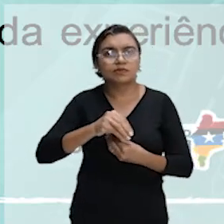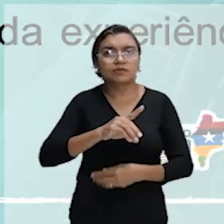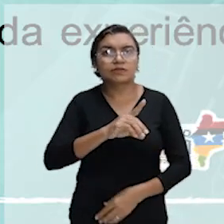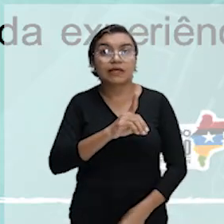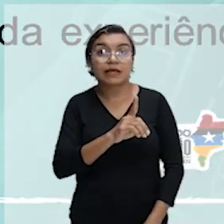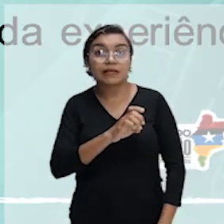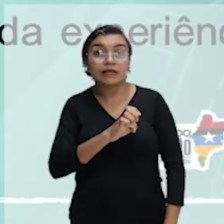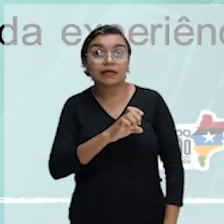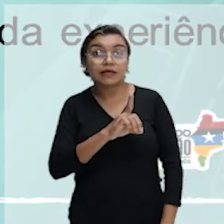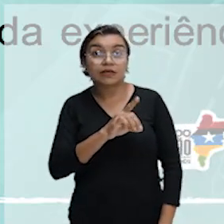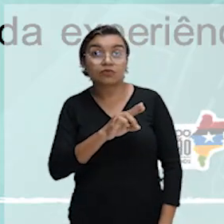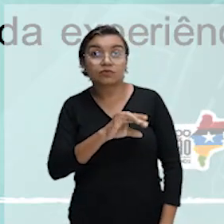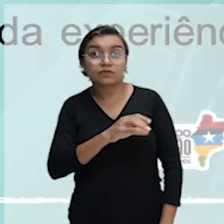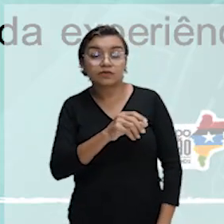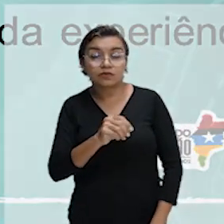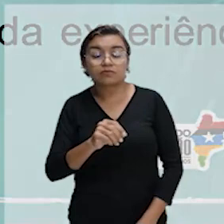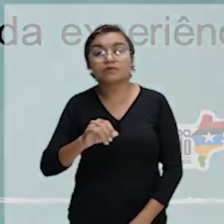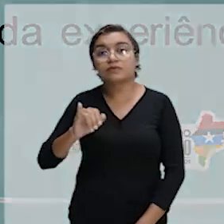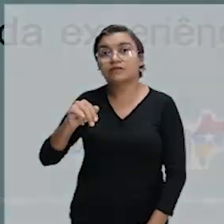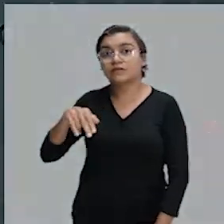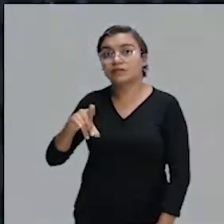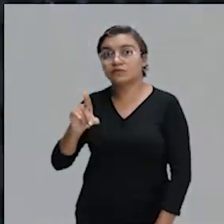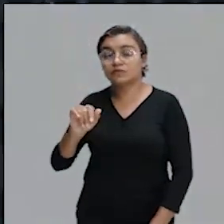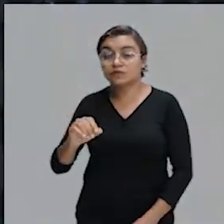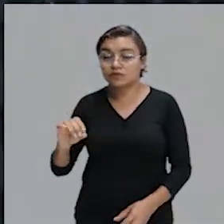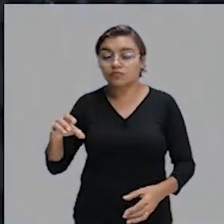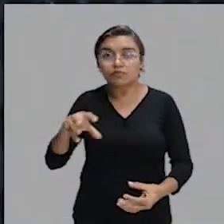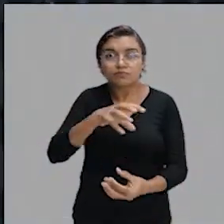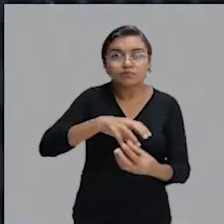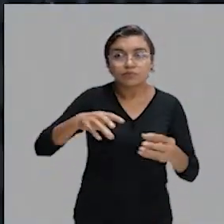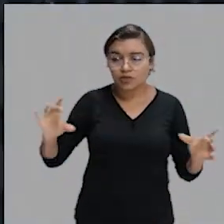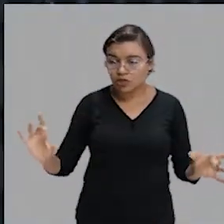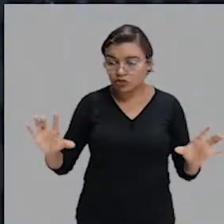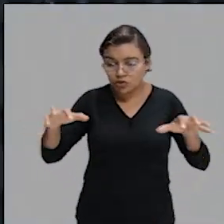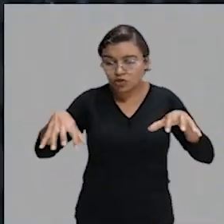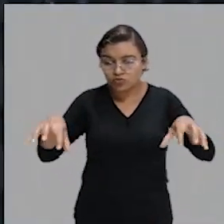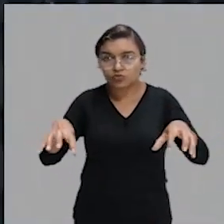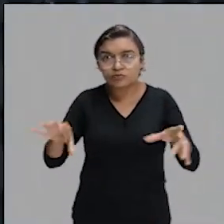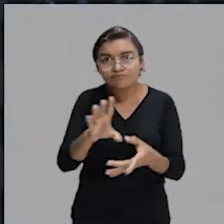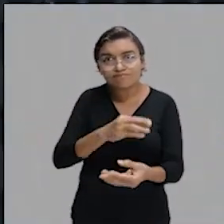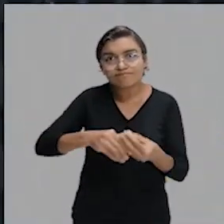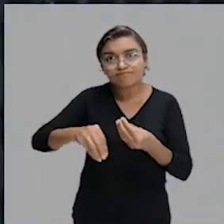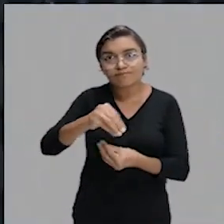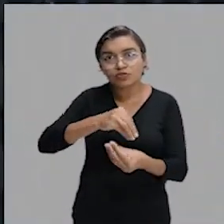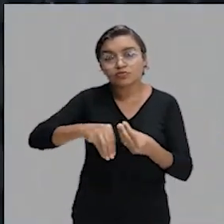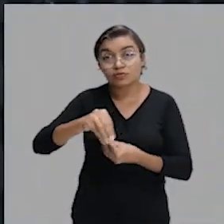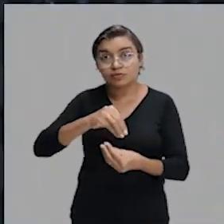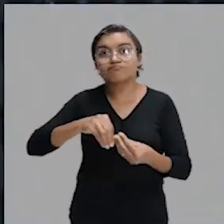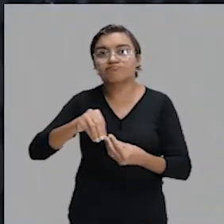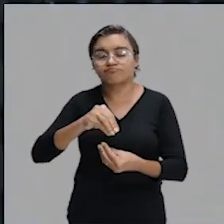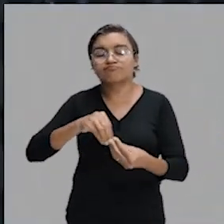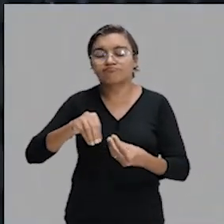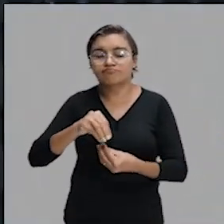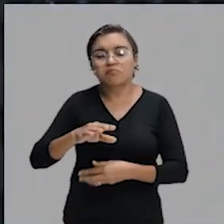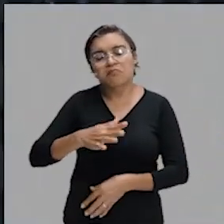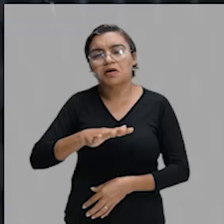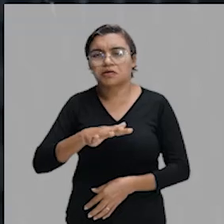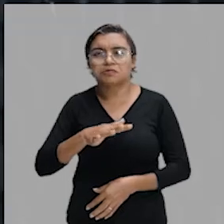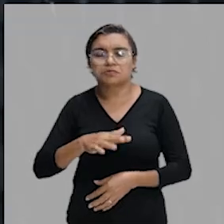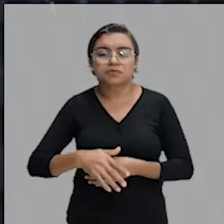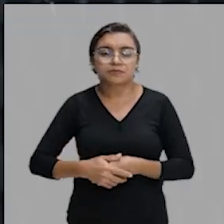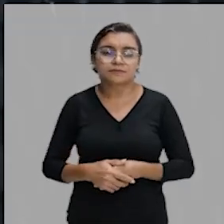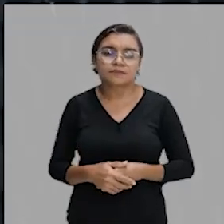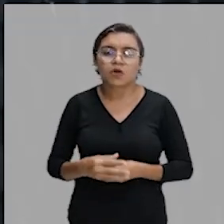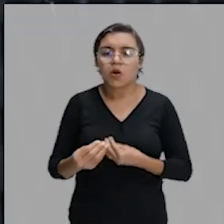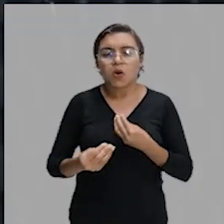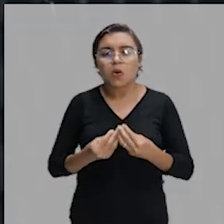de dedução com comprovação empírica e argumentos também, obviamente, indutivos, tá? É uma mistura, mais ou menos, isso aí, tá?